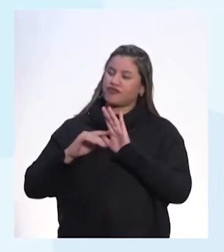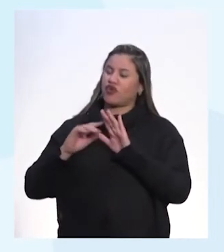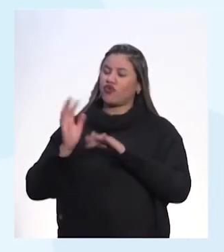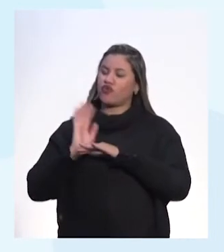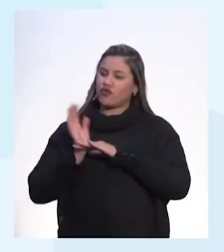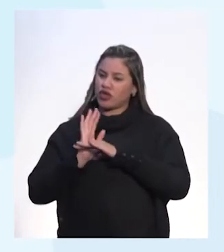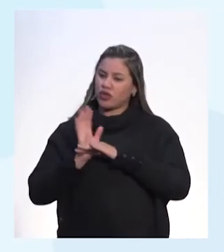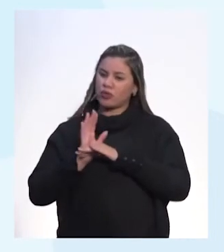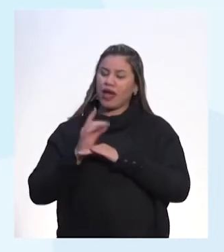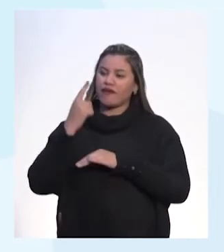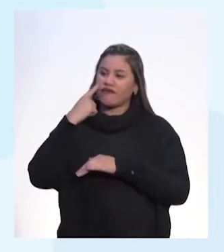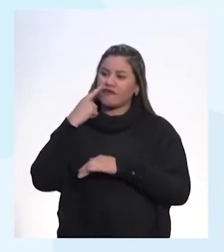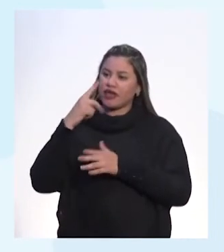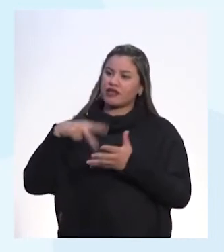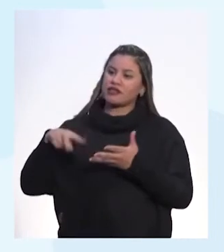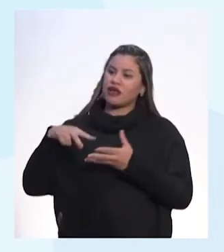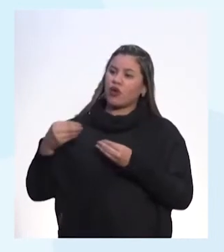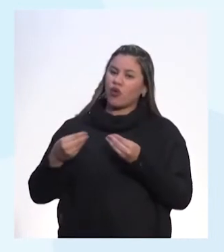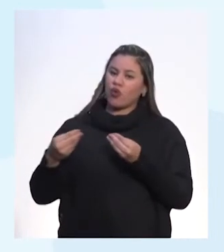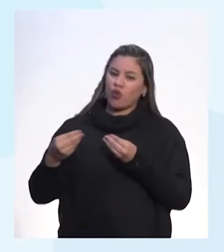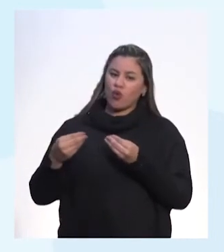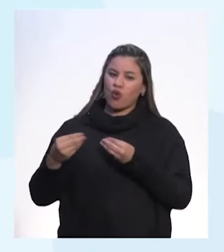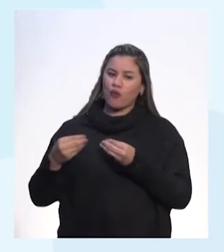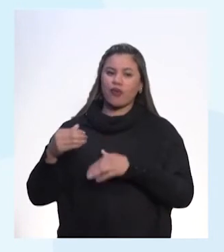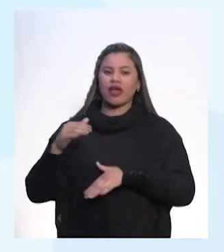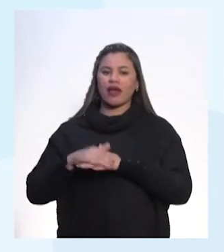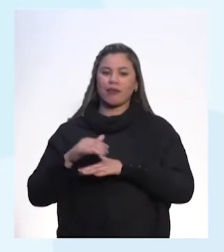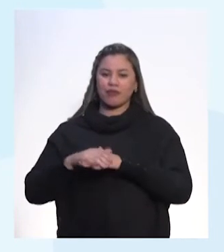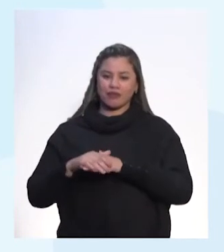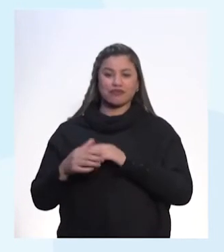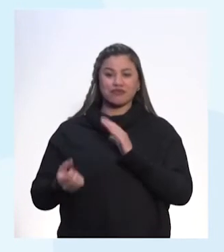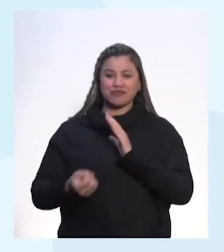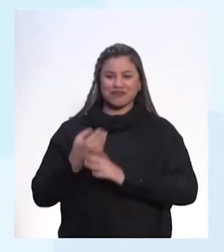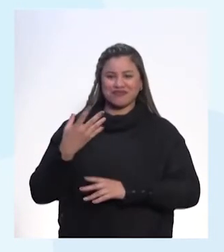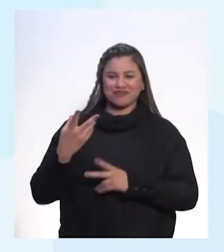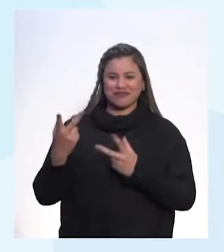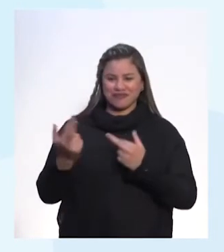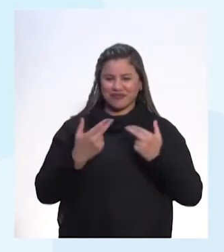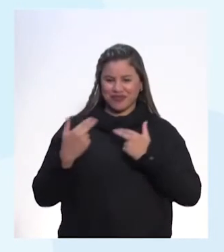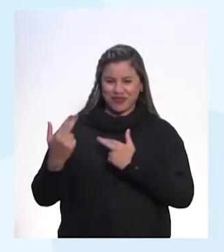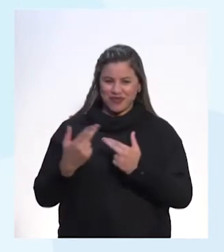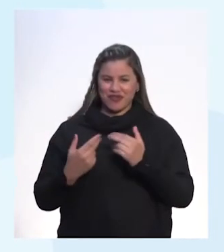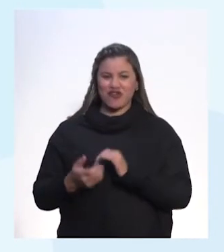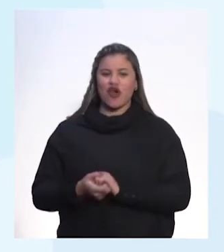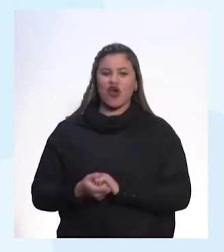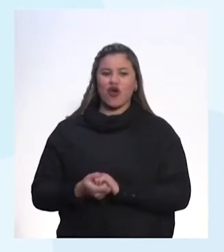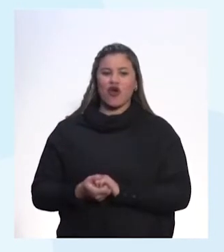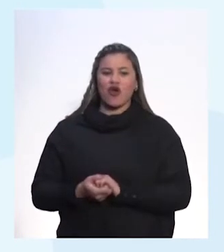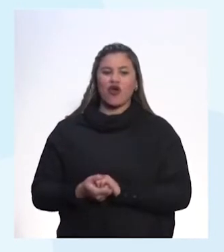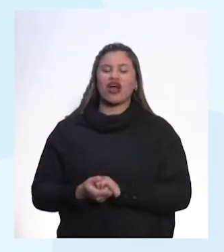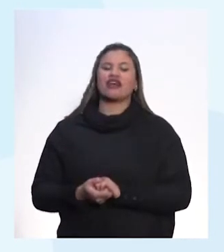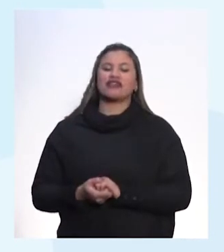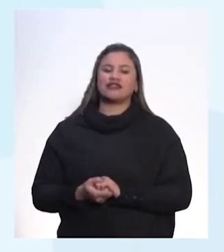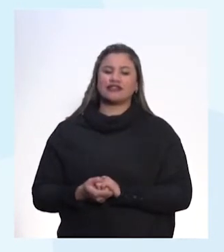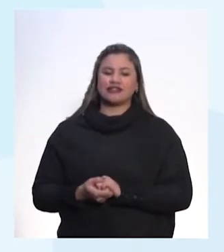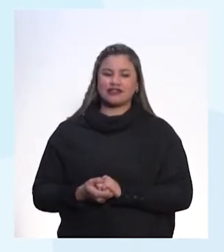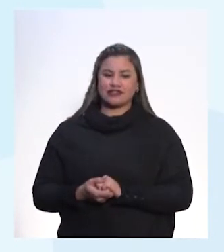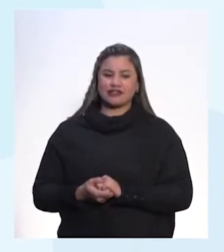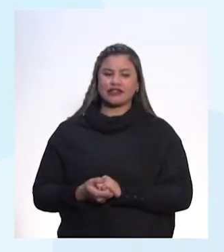vocês vão pegar a coreografia de um deles e realizar uma intervenção em dança. Vocês vão reproduzir a coreografia, né?